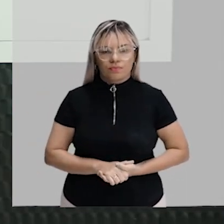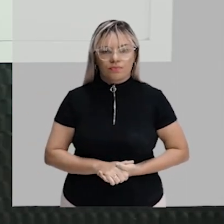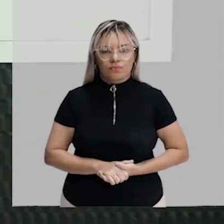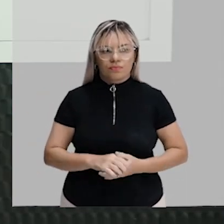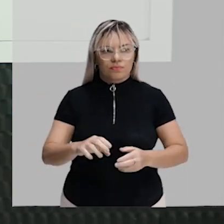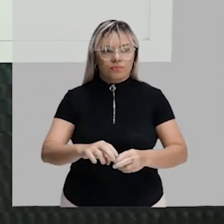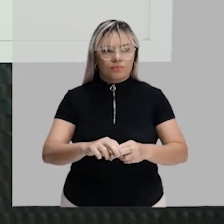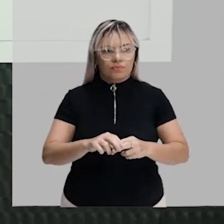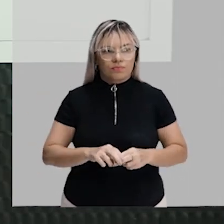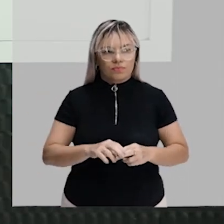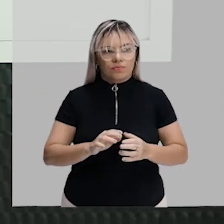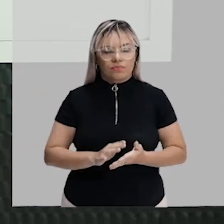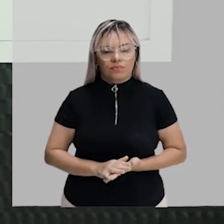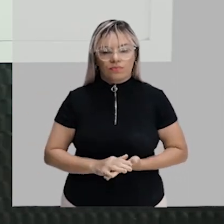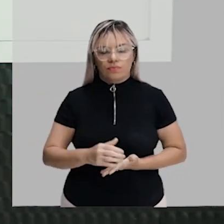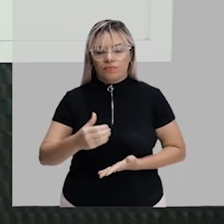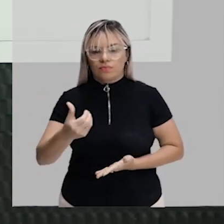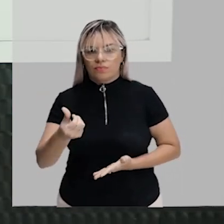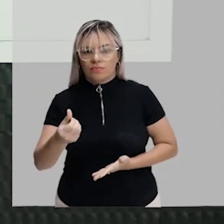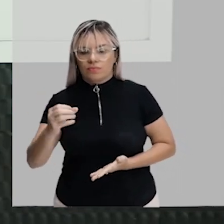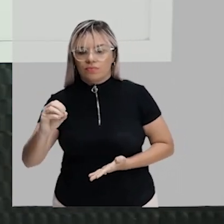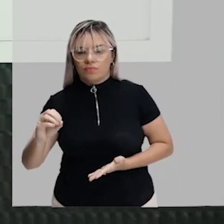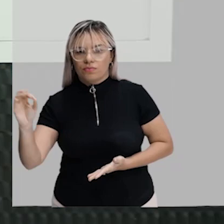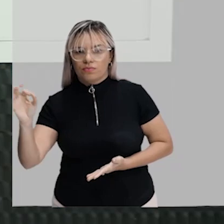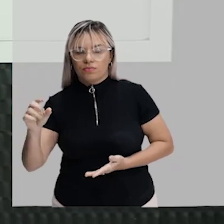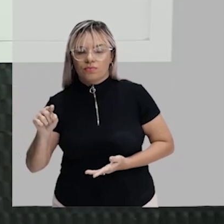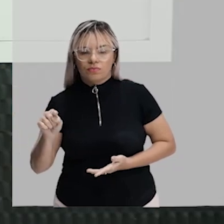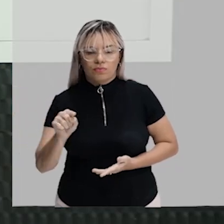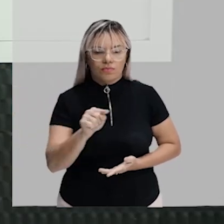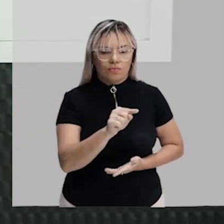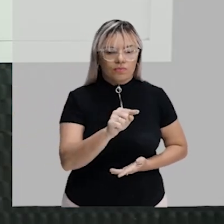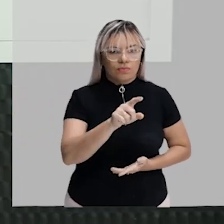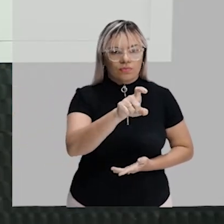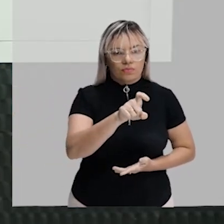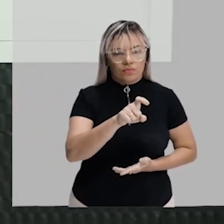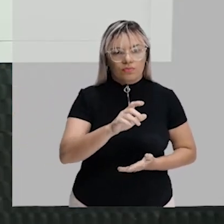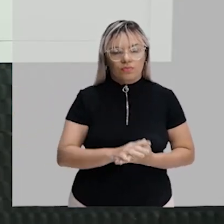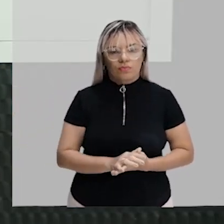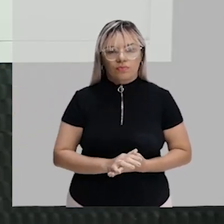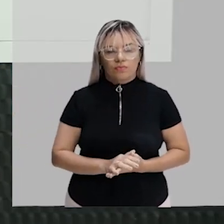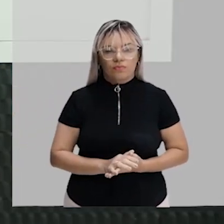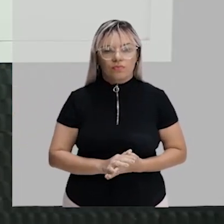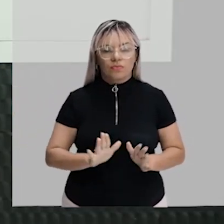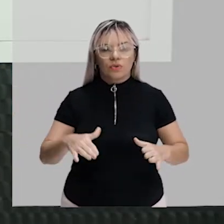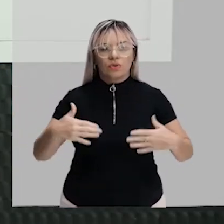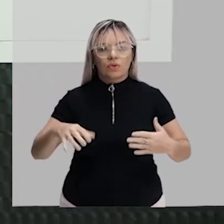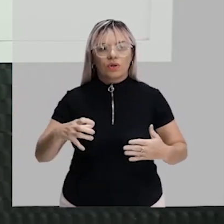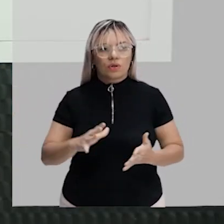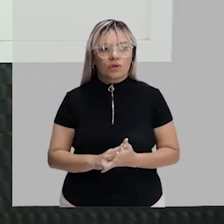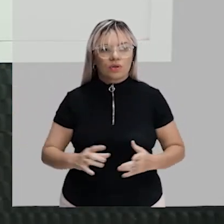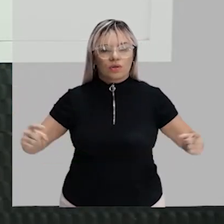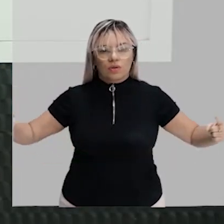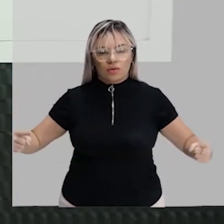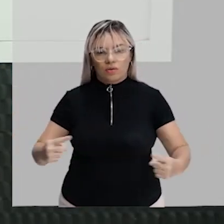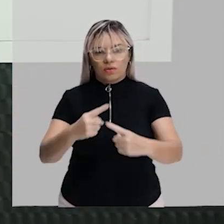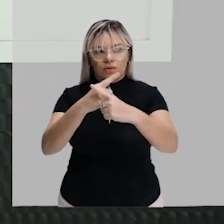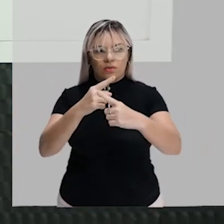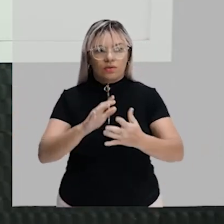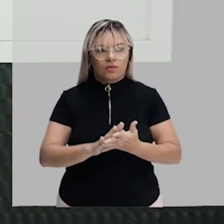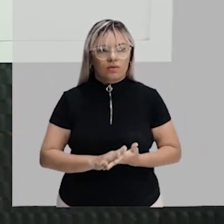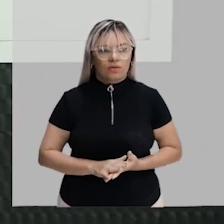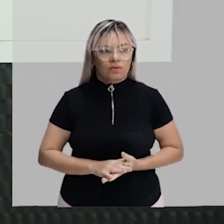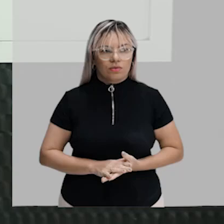equivale a X, certo? Então, o que vai acontecer? Você vai